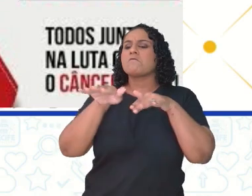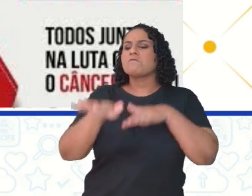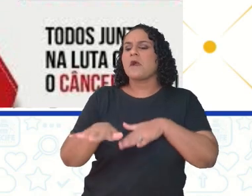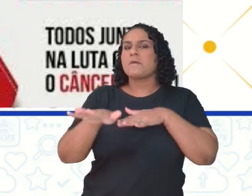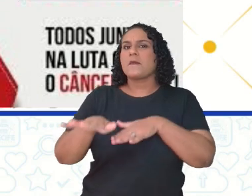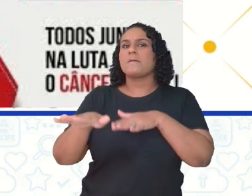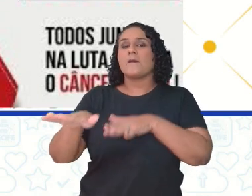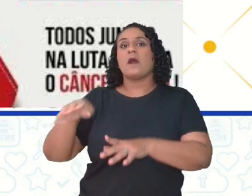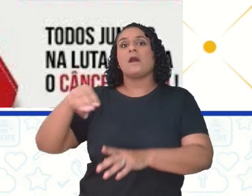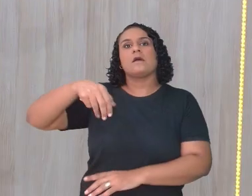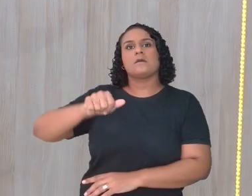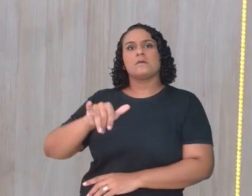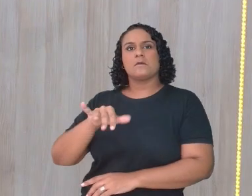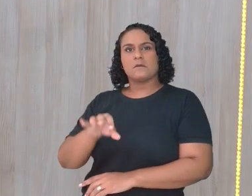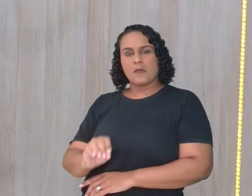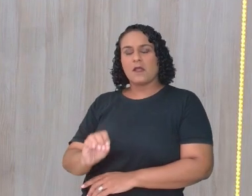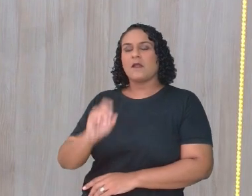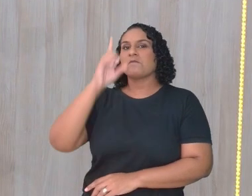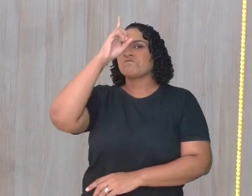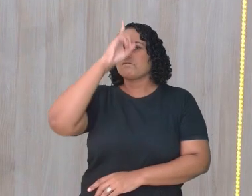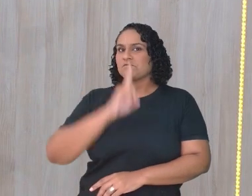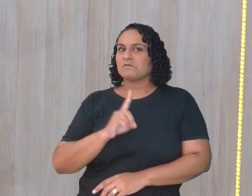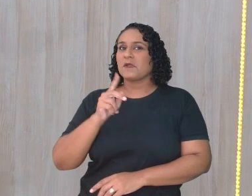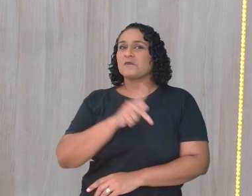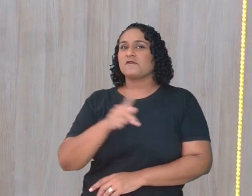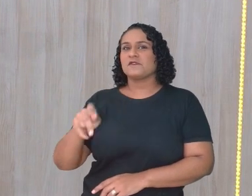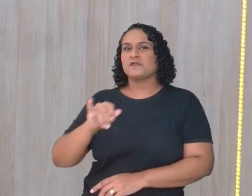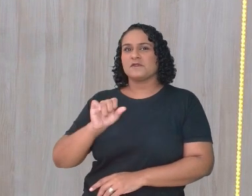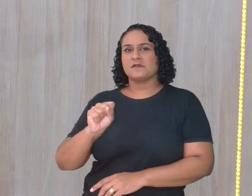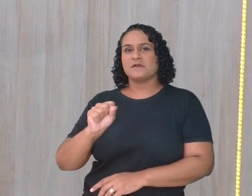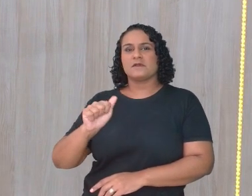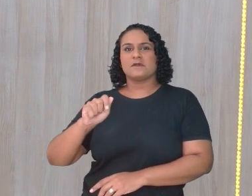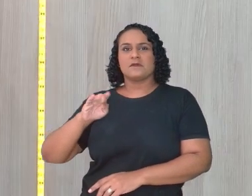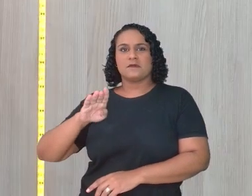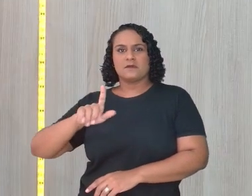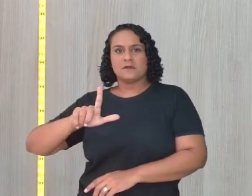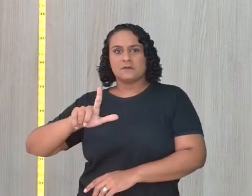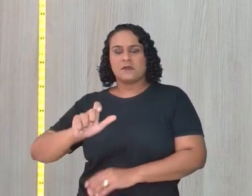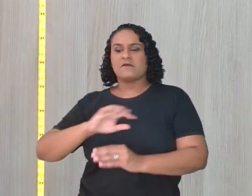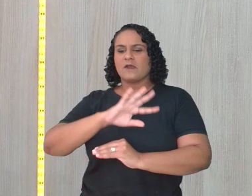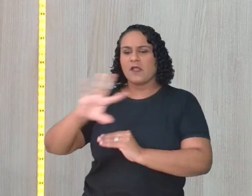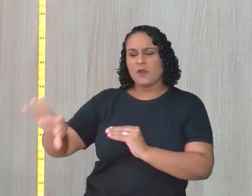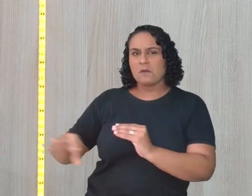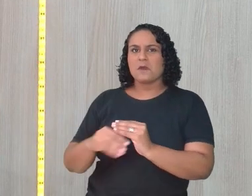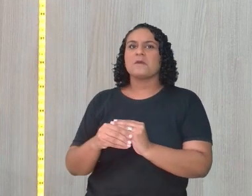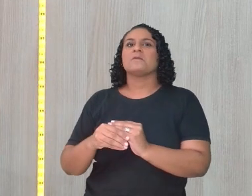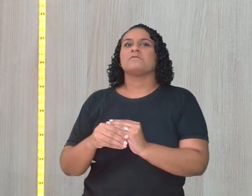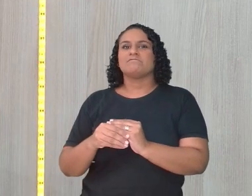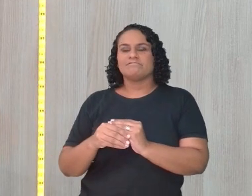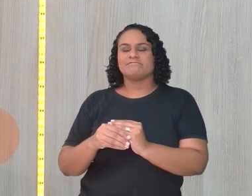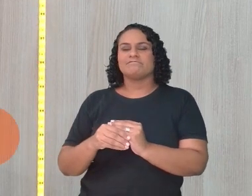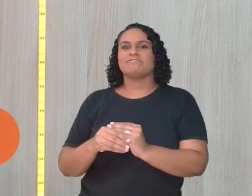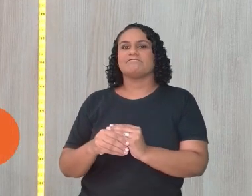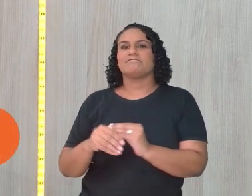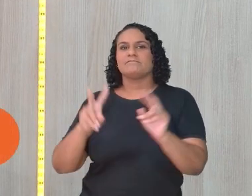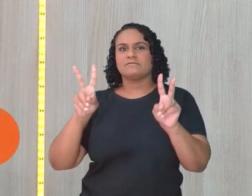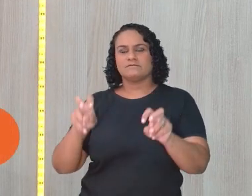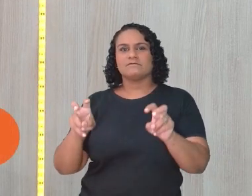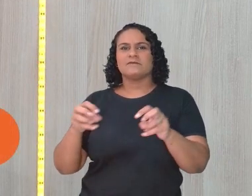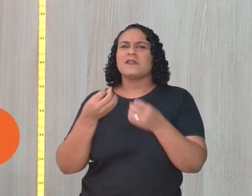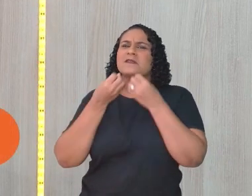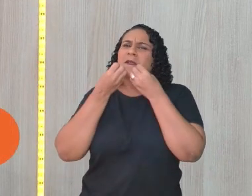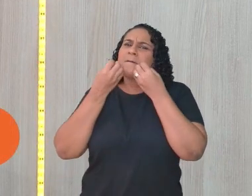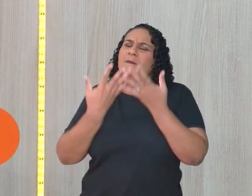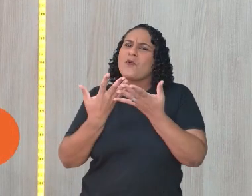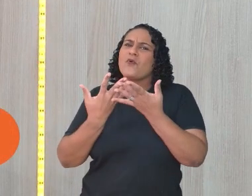Amarelo, que eu vou trazer a professora Isabel para falar um pouquinho sobre o trânsito. Pois é, professora Cláudia. Que bom, pessoal, estar